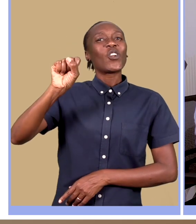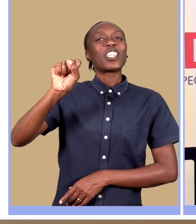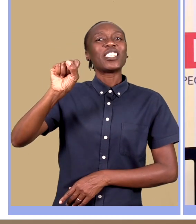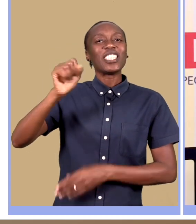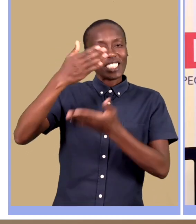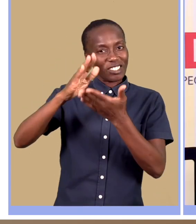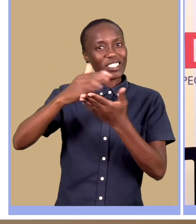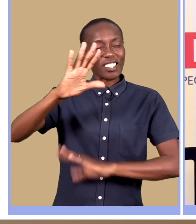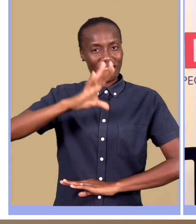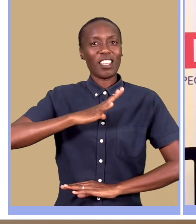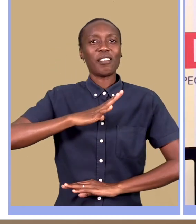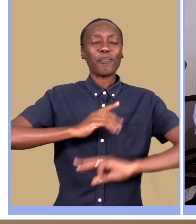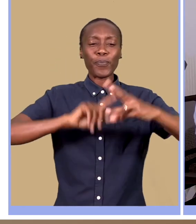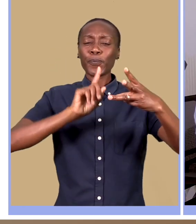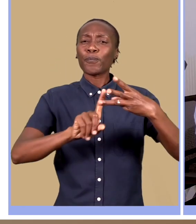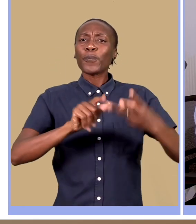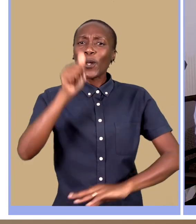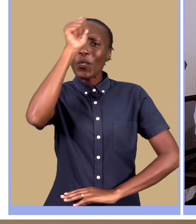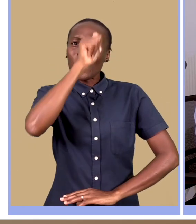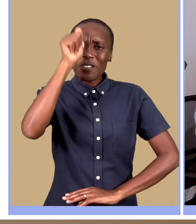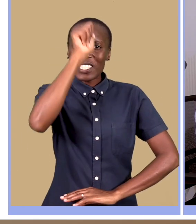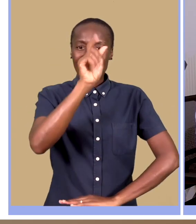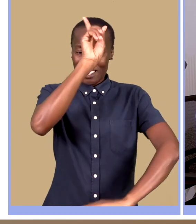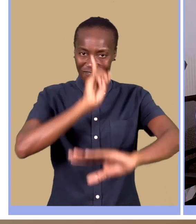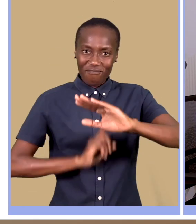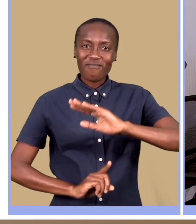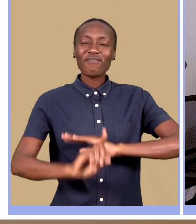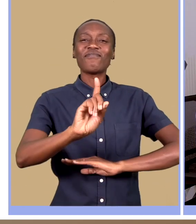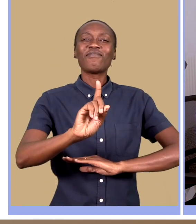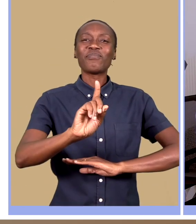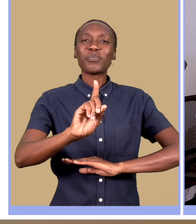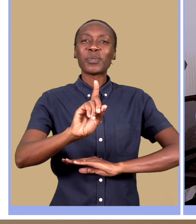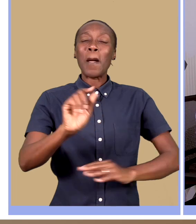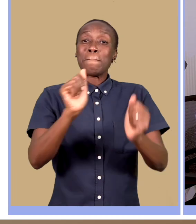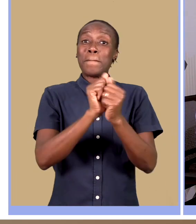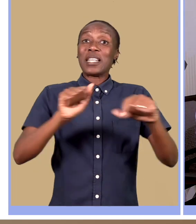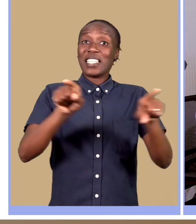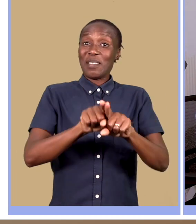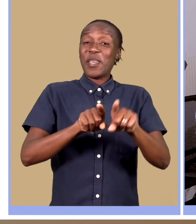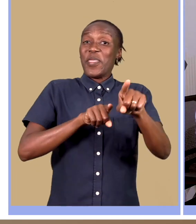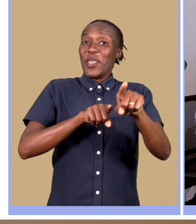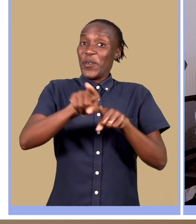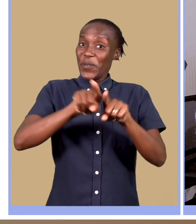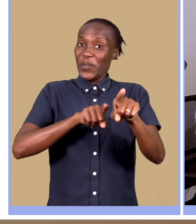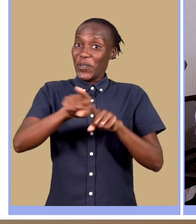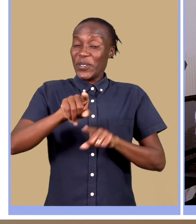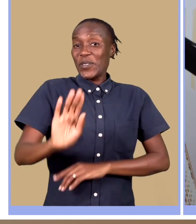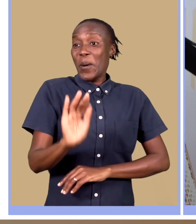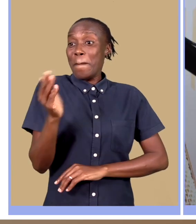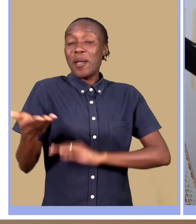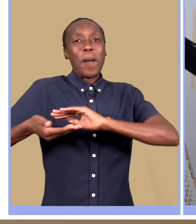universidade, em termos de, por exemplo, entrada de estudantes, mas também de concursos para